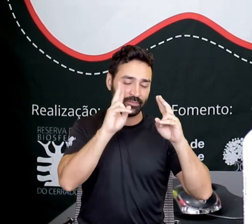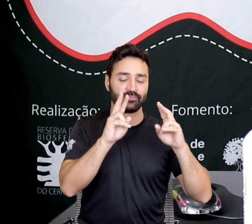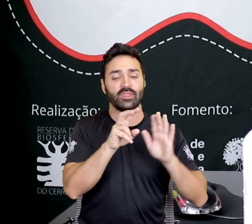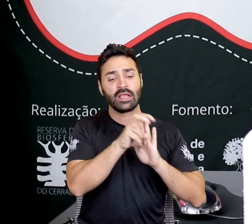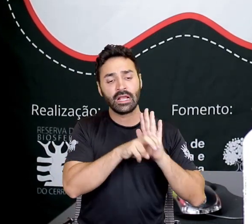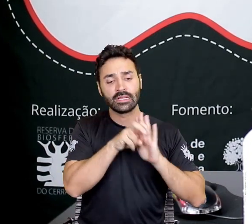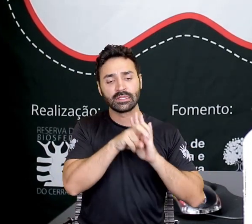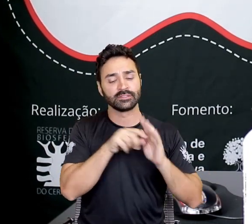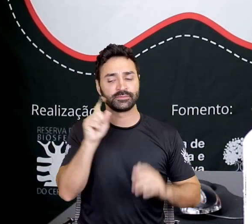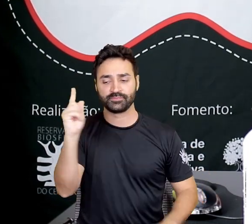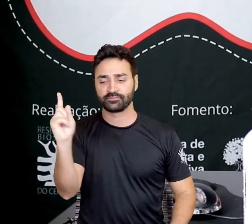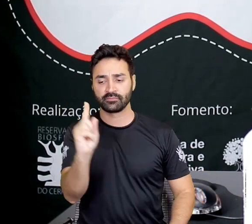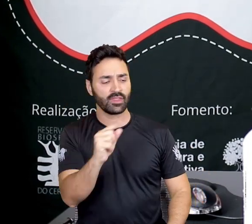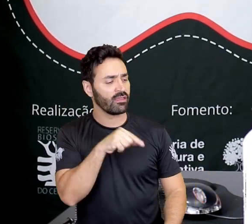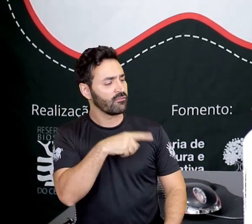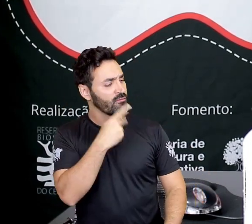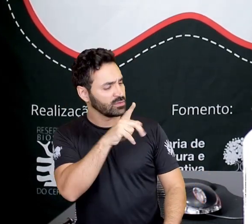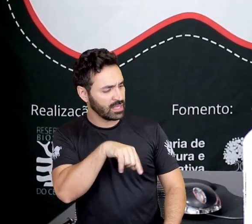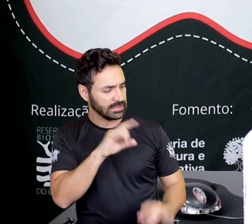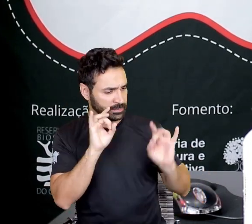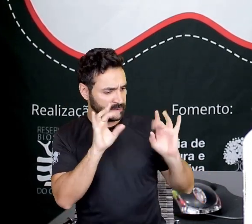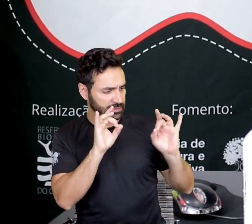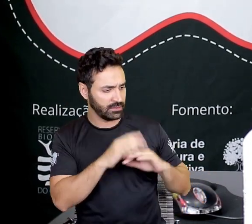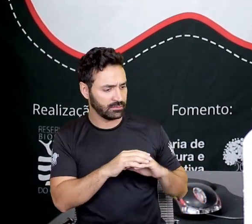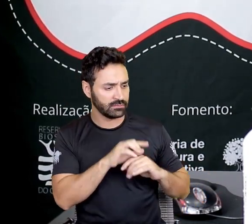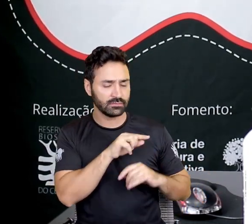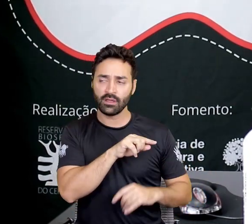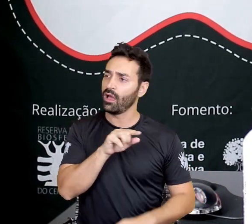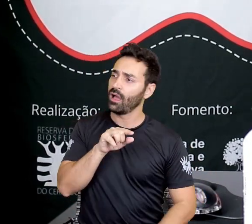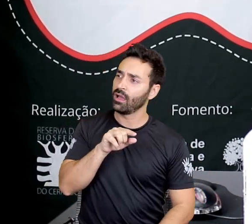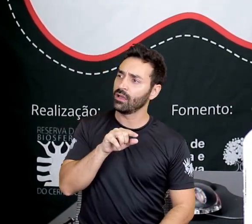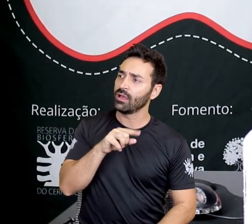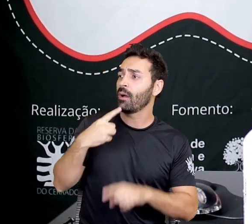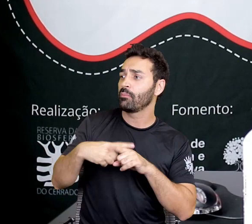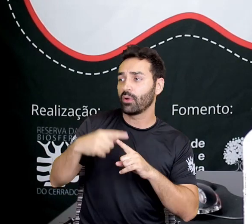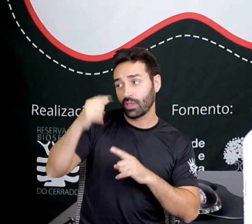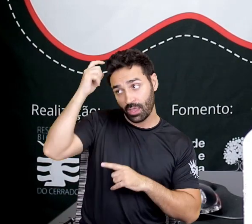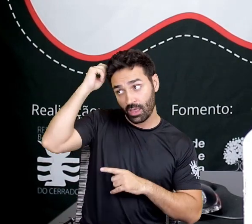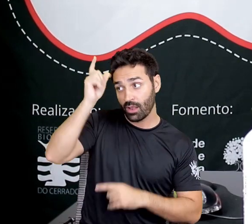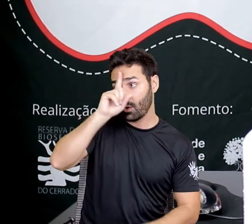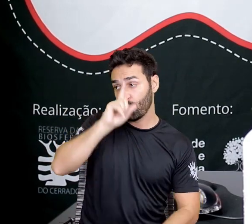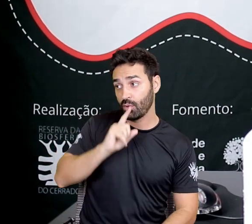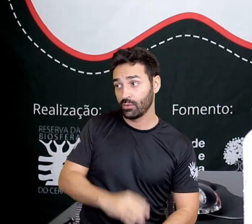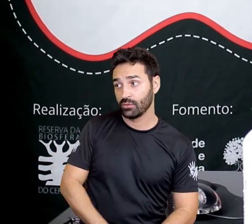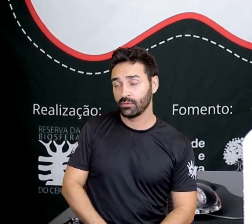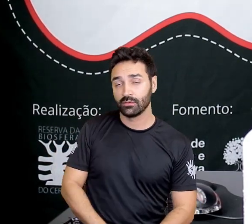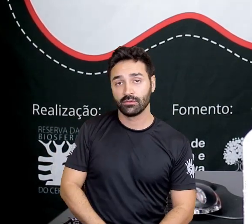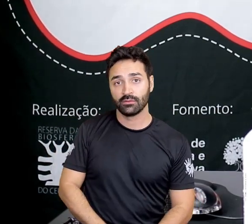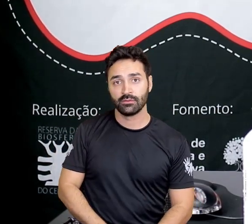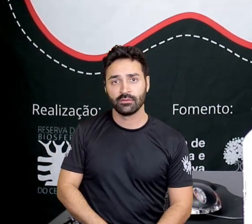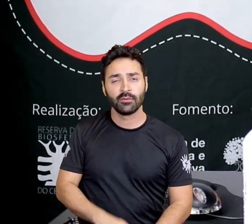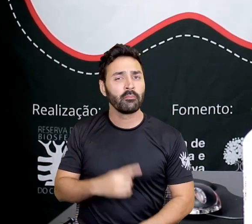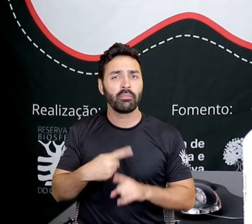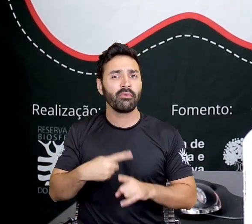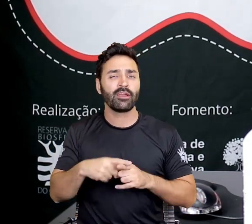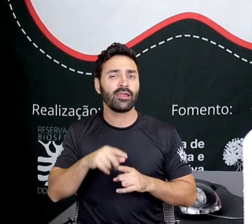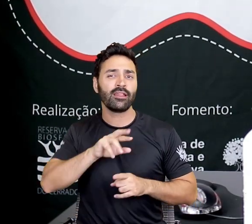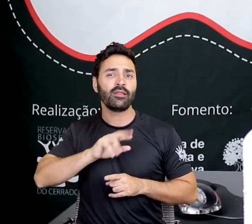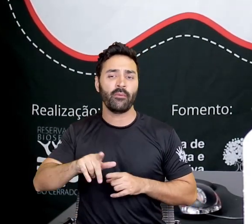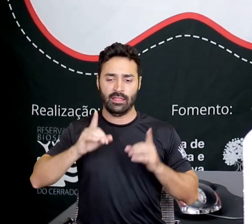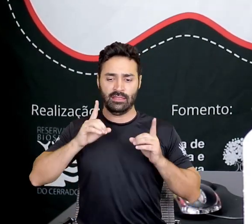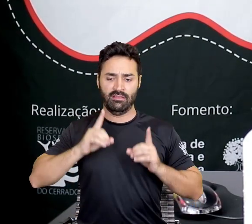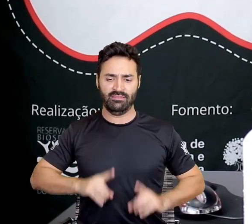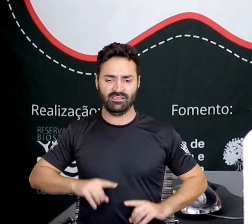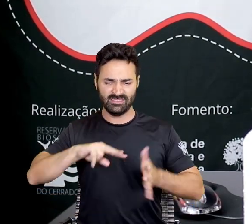você é especial. Aí ele olhou para ele e falou assim, deve ser porque eu tenho cabelo loiro. Porque não é a condição, não é o fato da pessoa ter